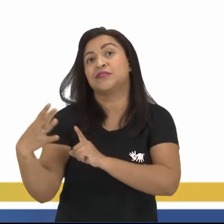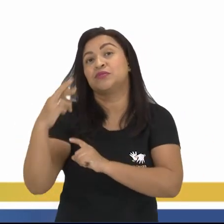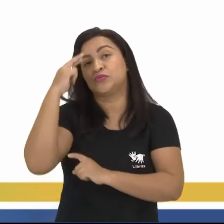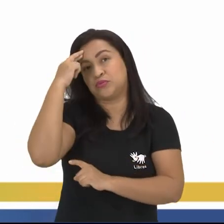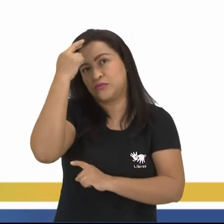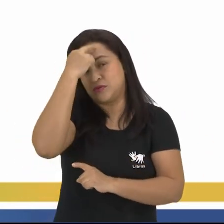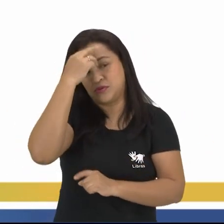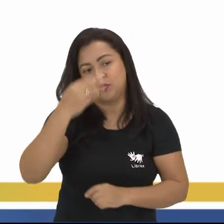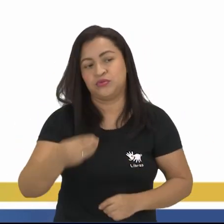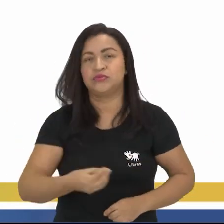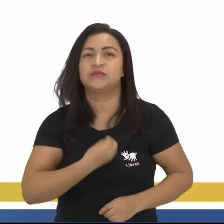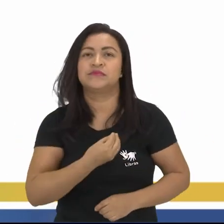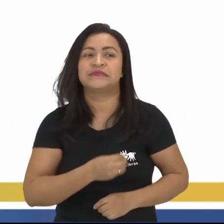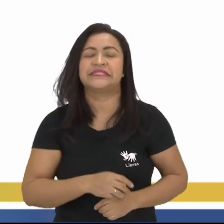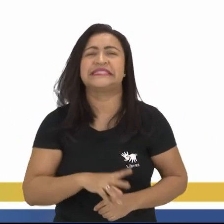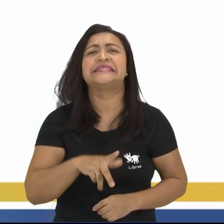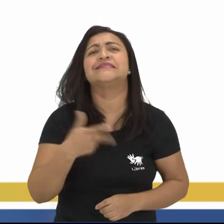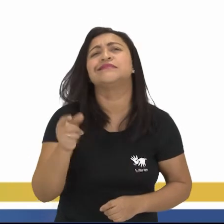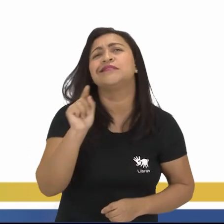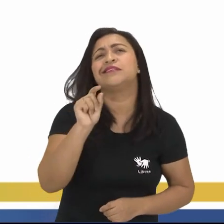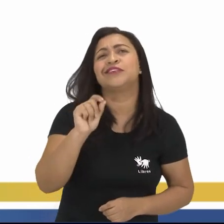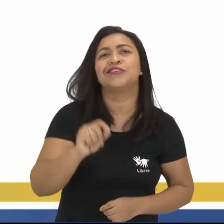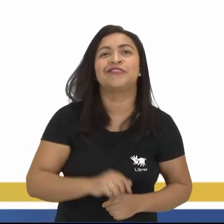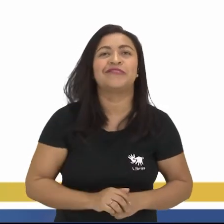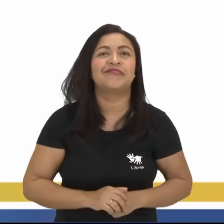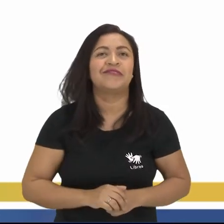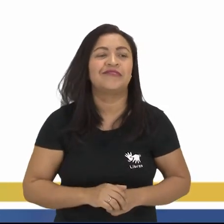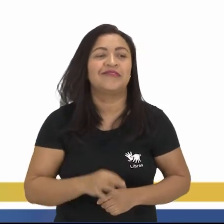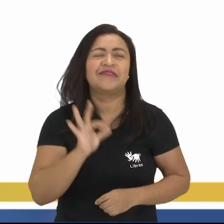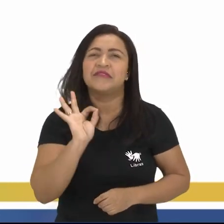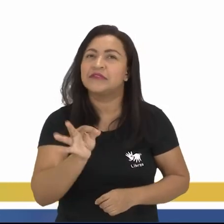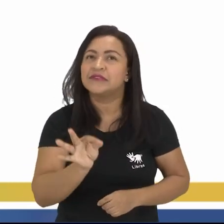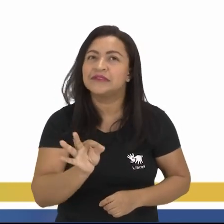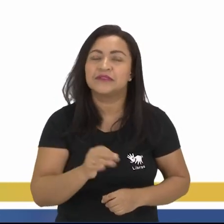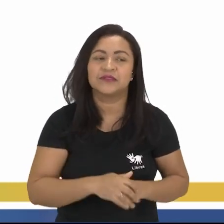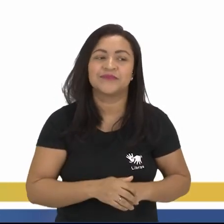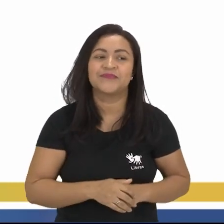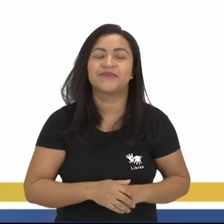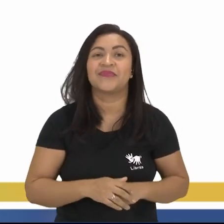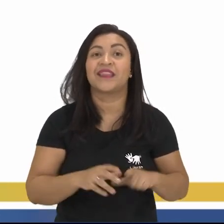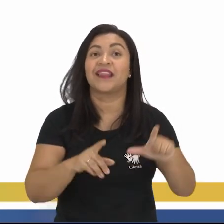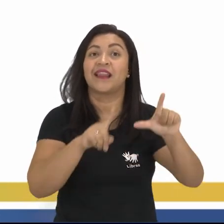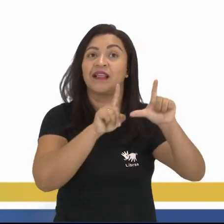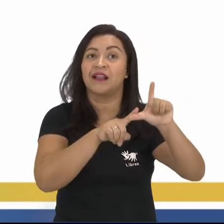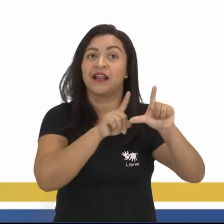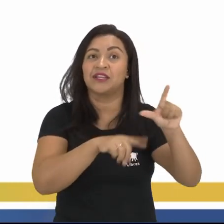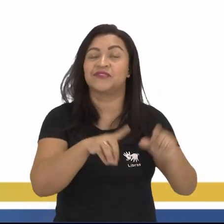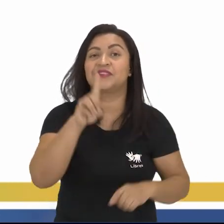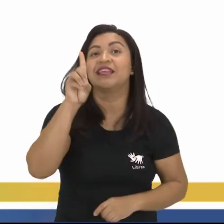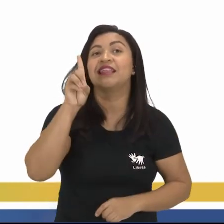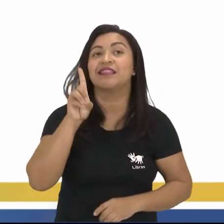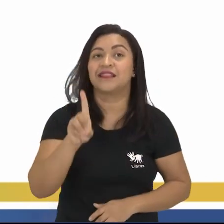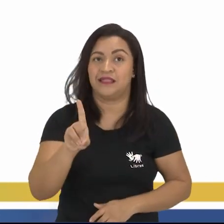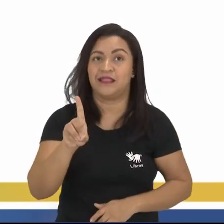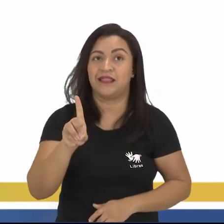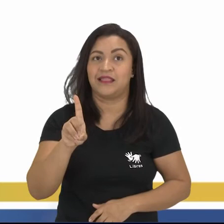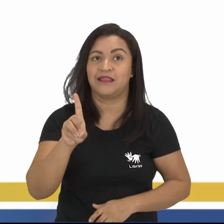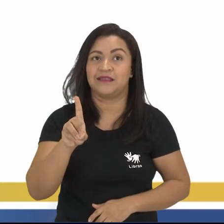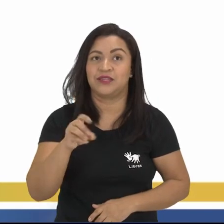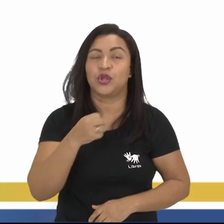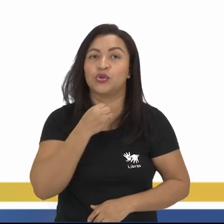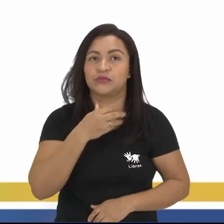você acertou? Prestou bastante atenção? Então vamos lá. Alternativa certa, letra D de dado. Tudo